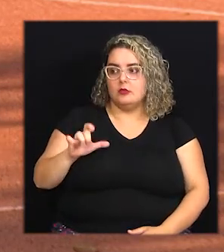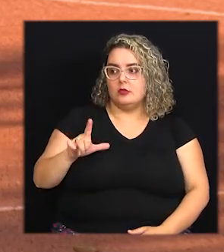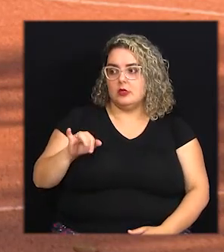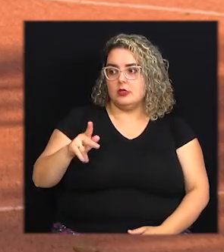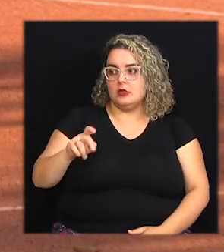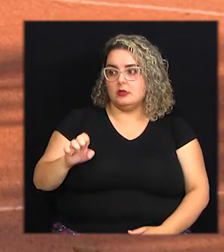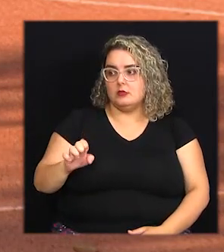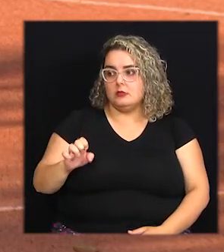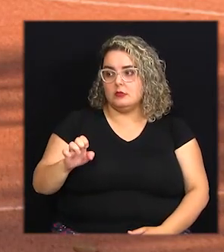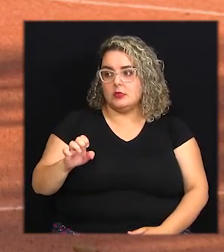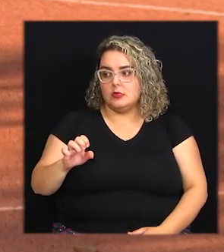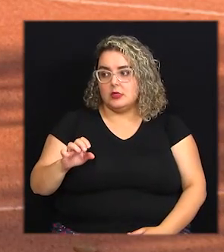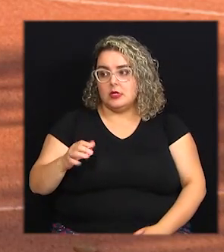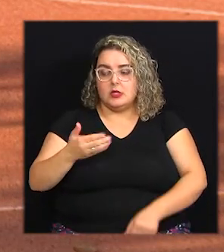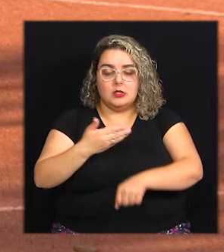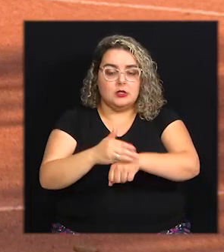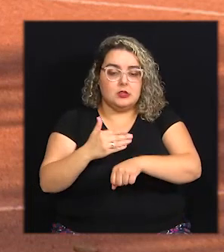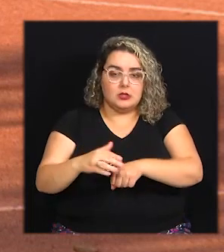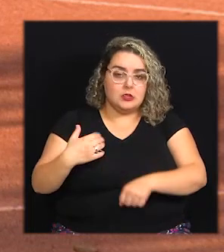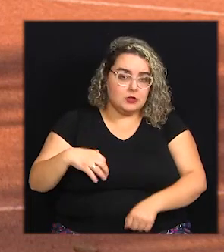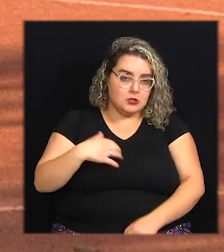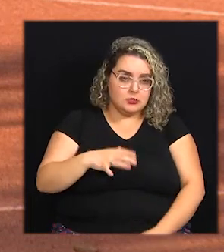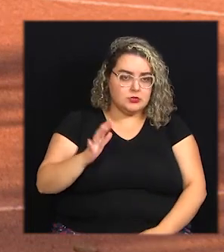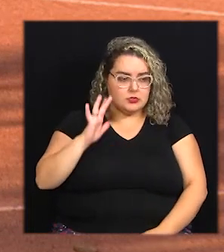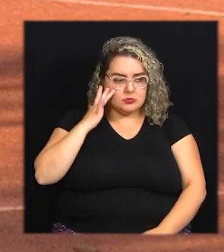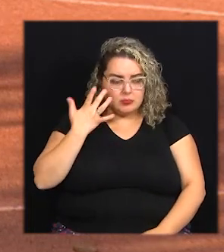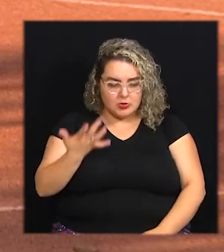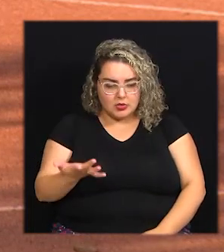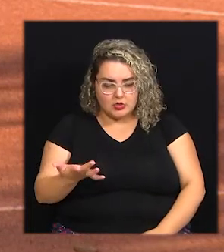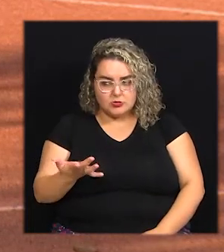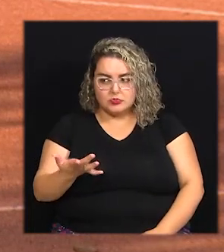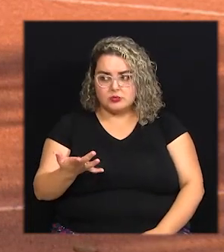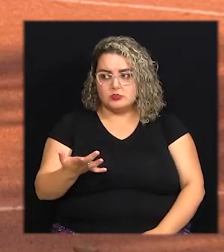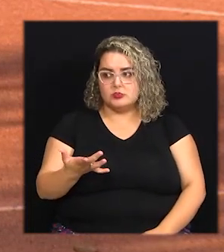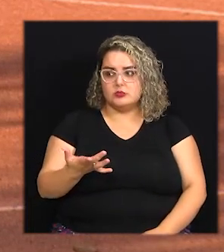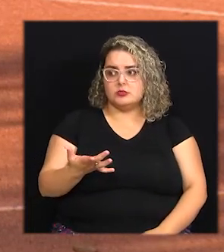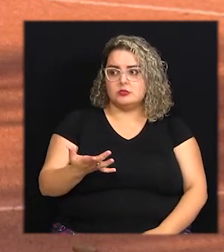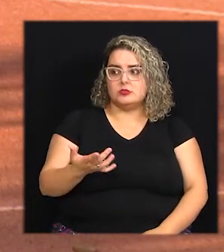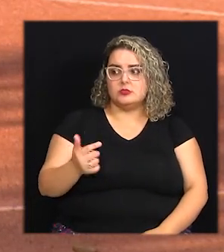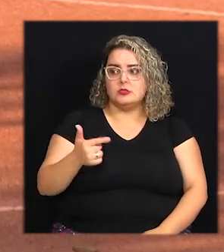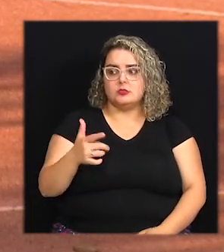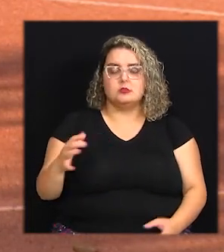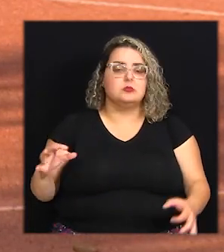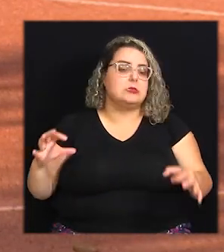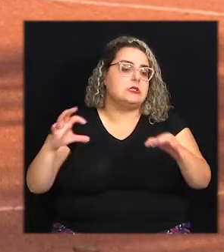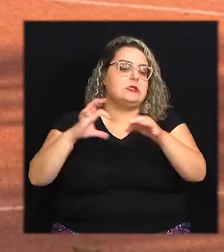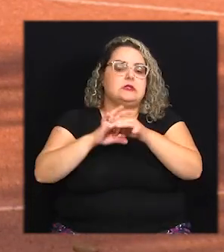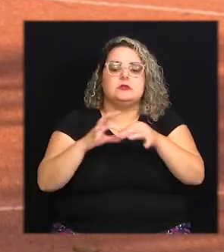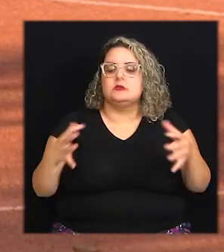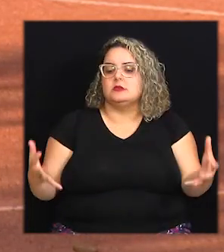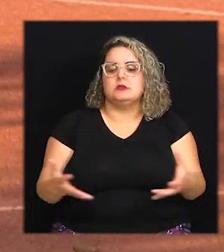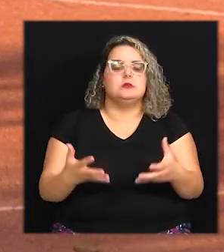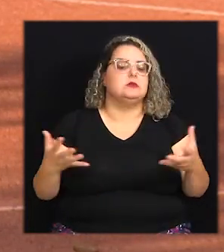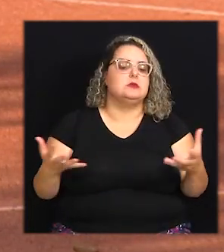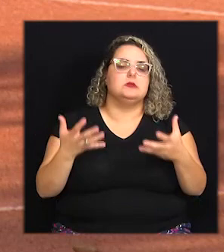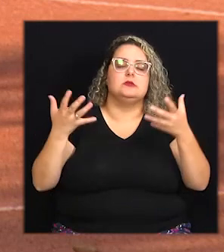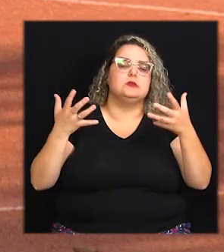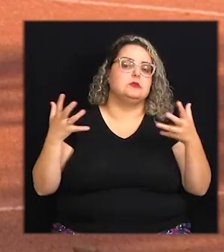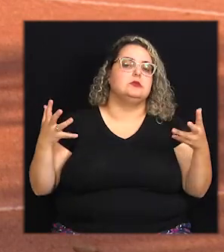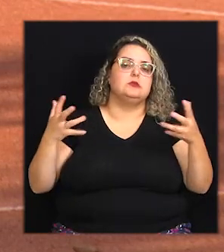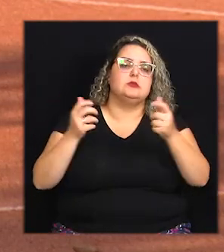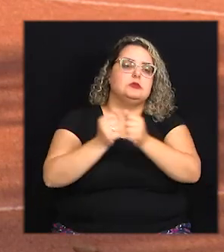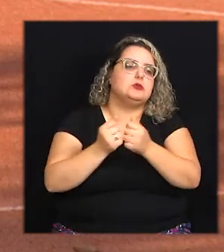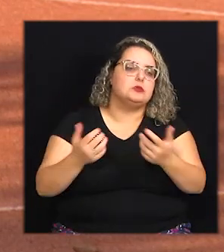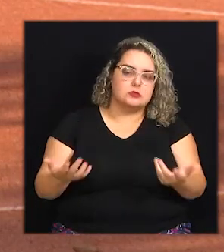Argentina, o Felipe Meligeni, e não tem tanto essa união, esse